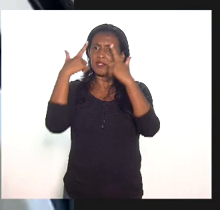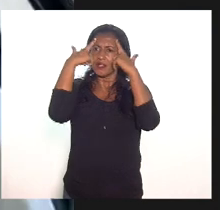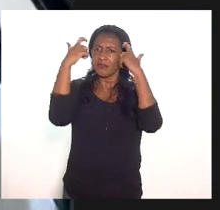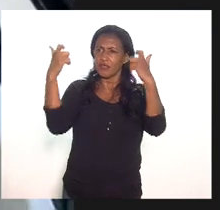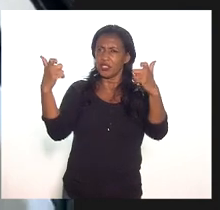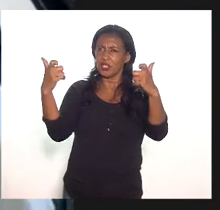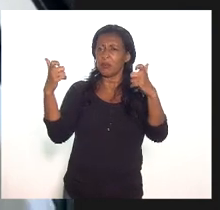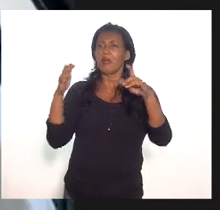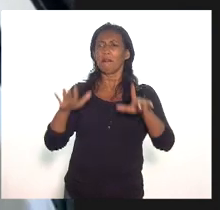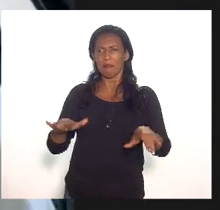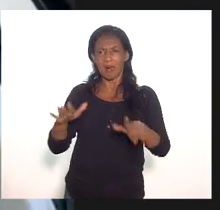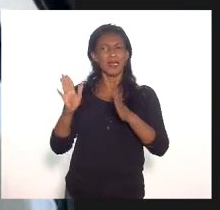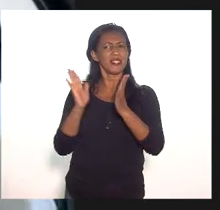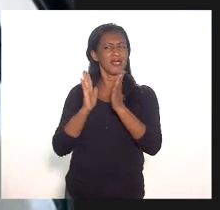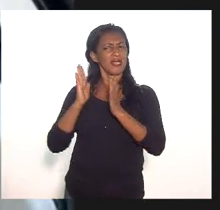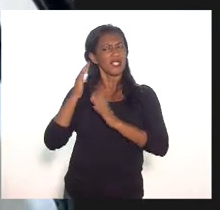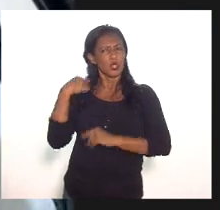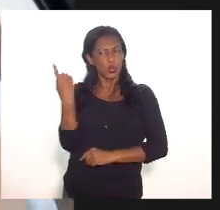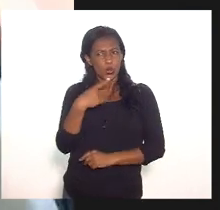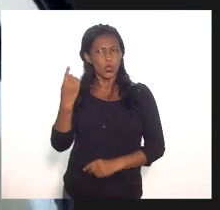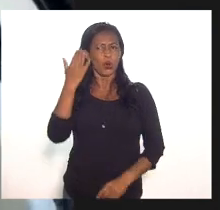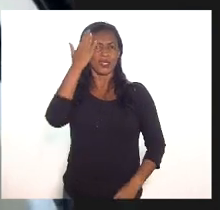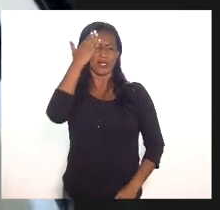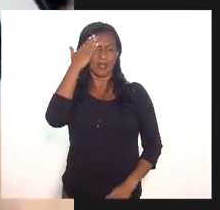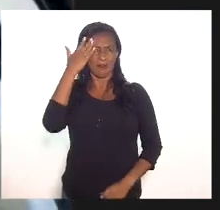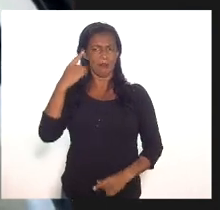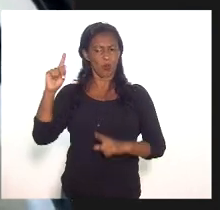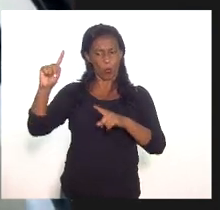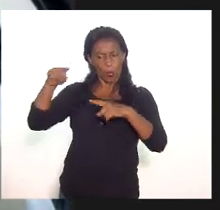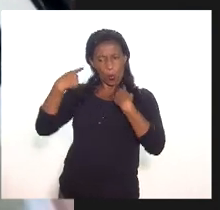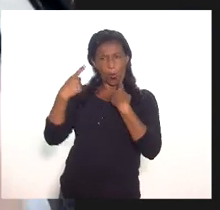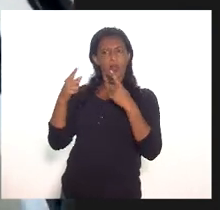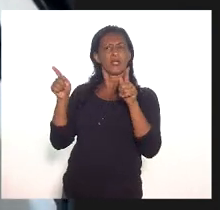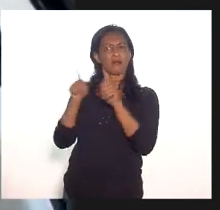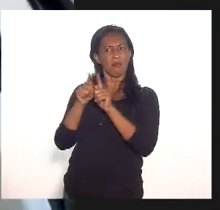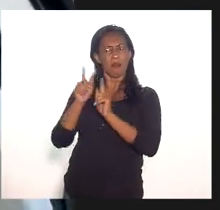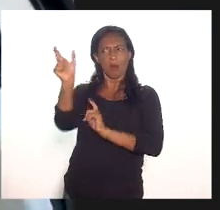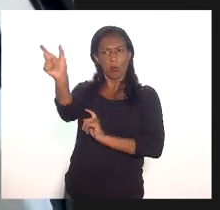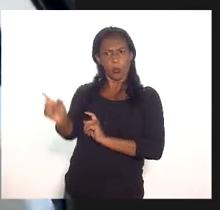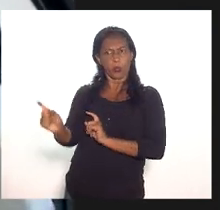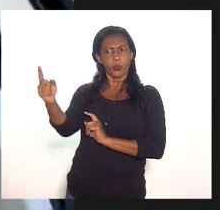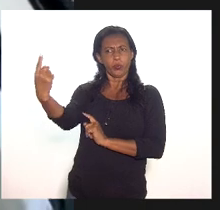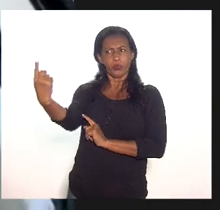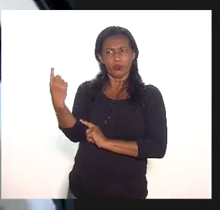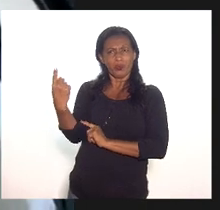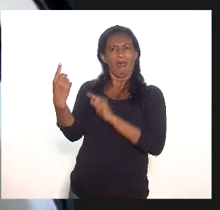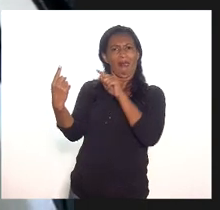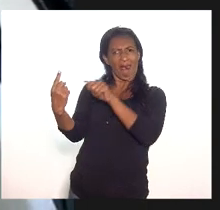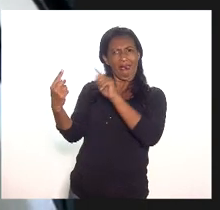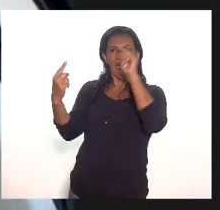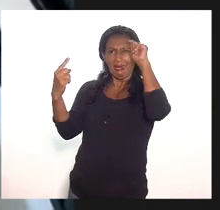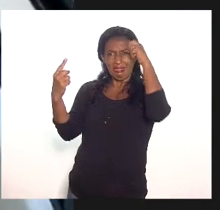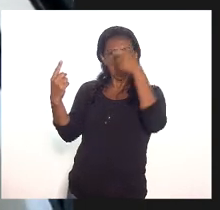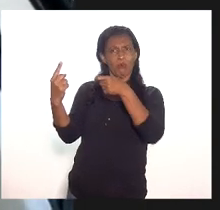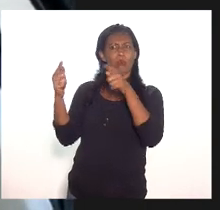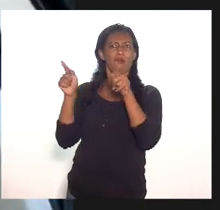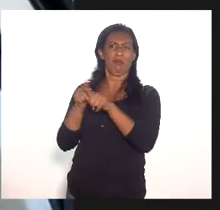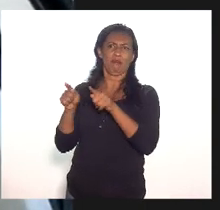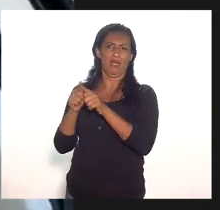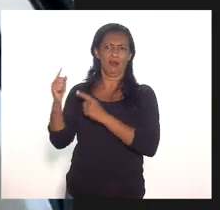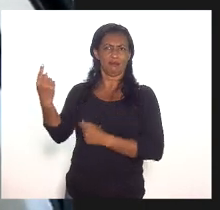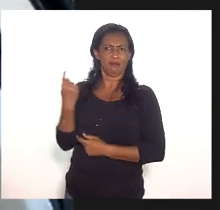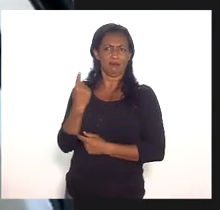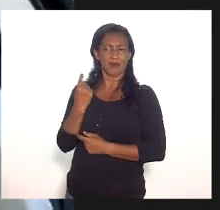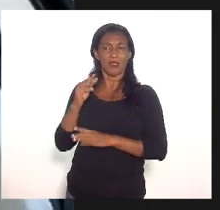é também negro, e obviamente que não existe nenhuma predisposição, seja para ser vítima, muito menos para ser agressor. Só que quando